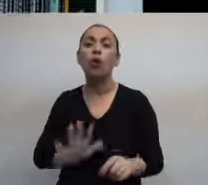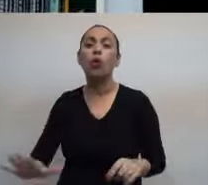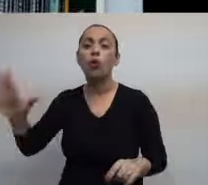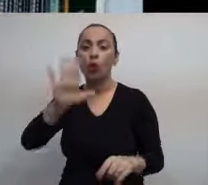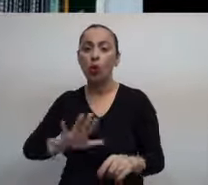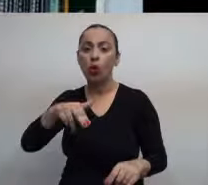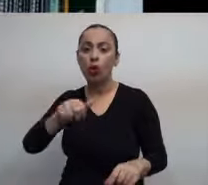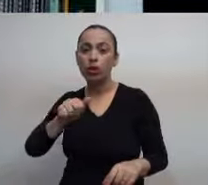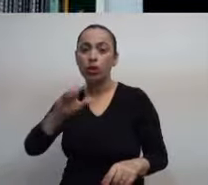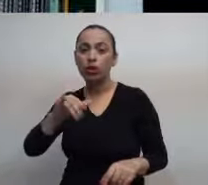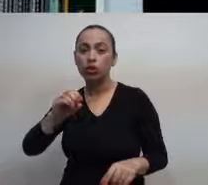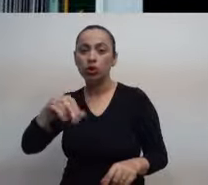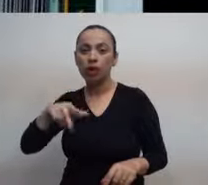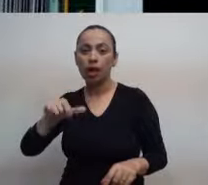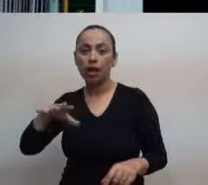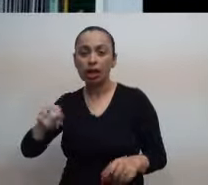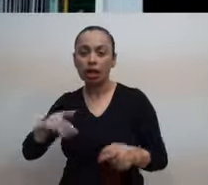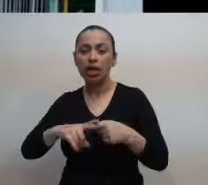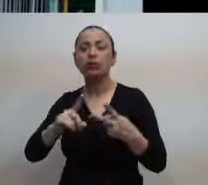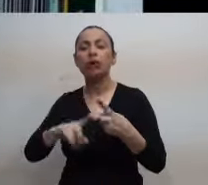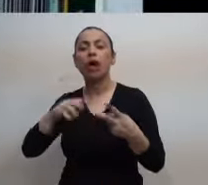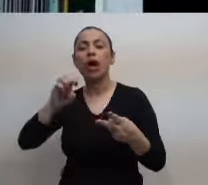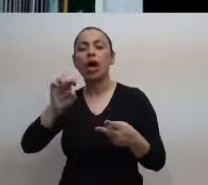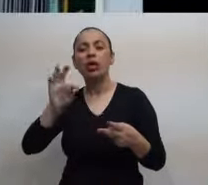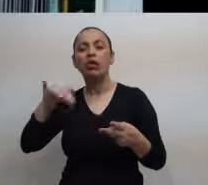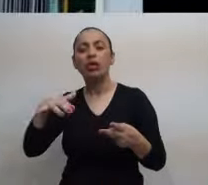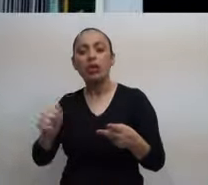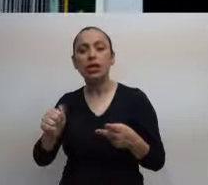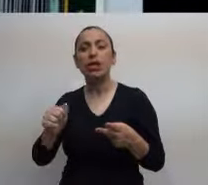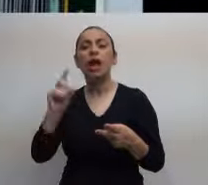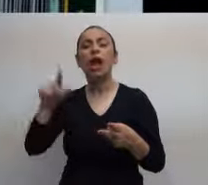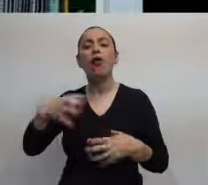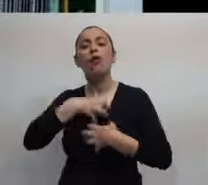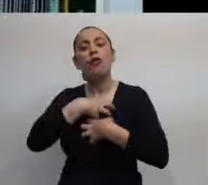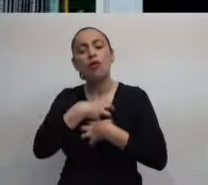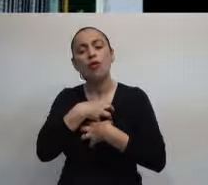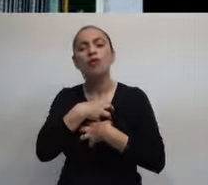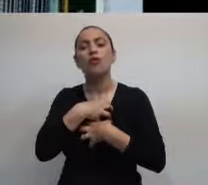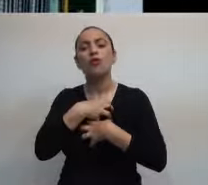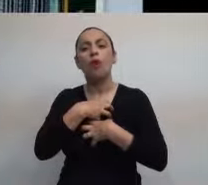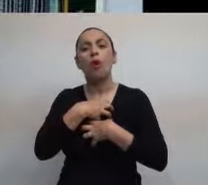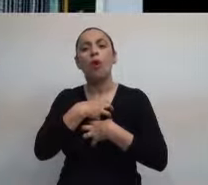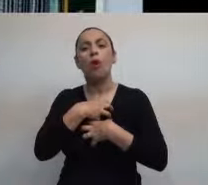o nacionalismo e as etnias seriam formas